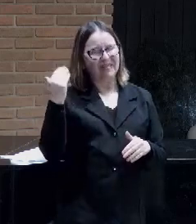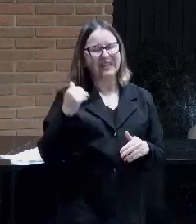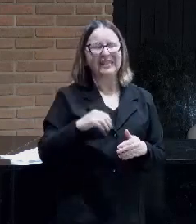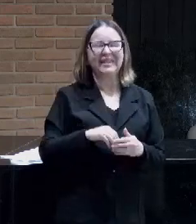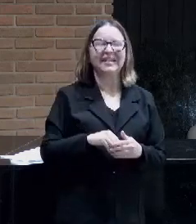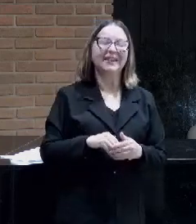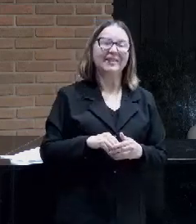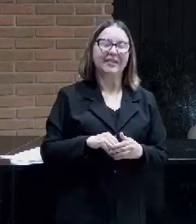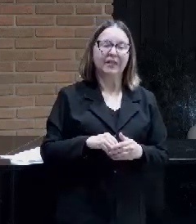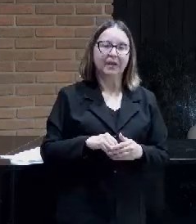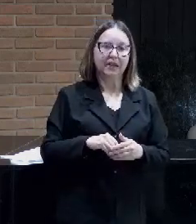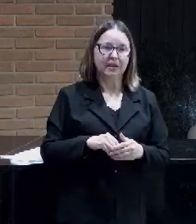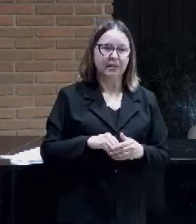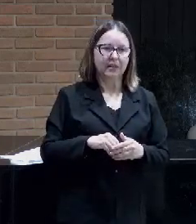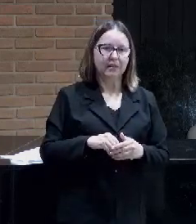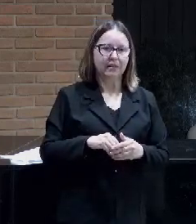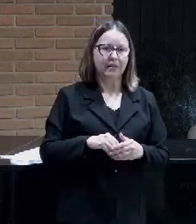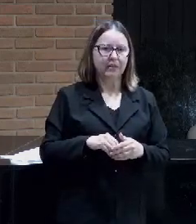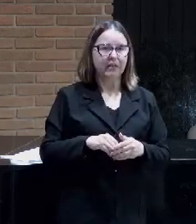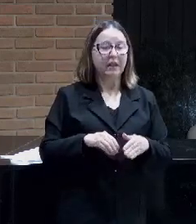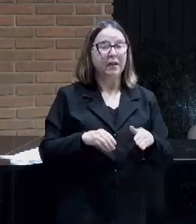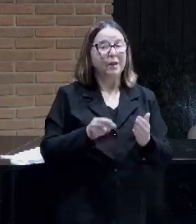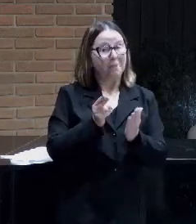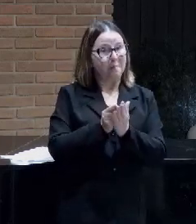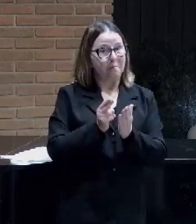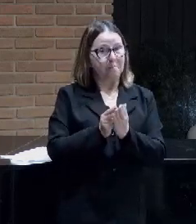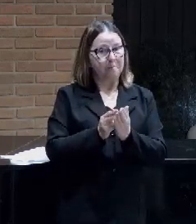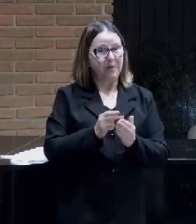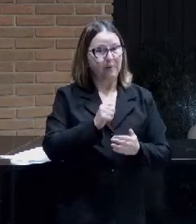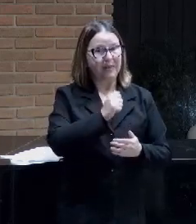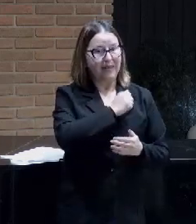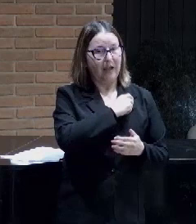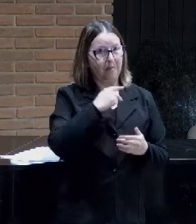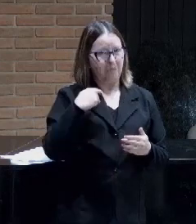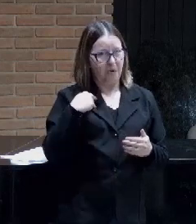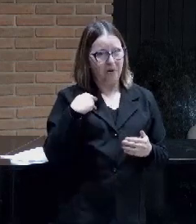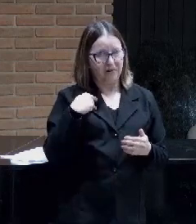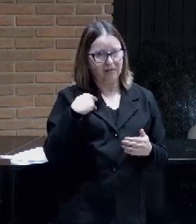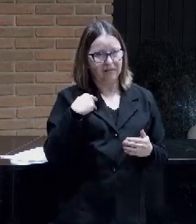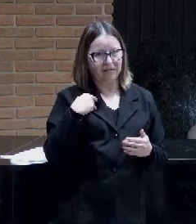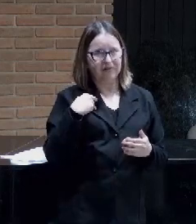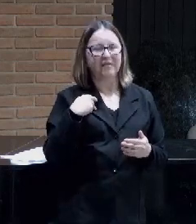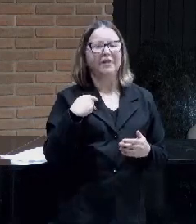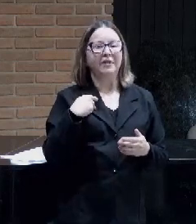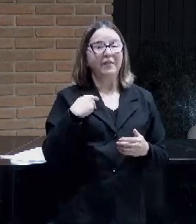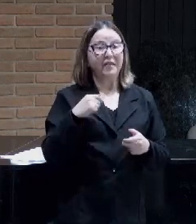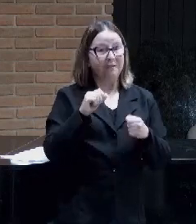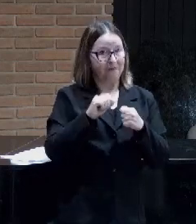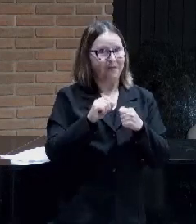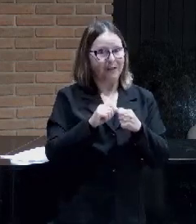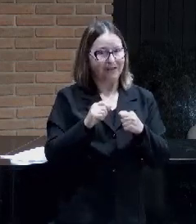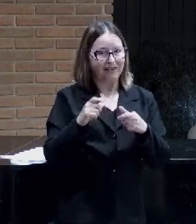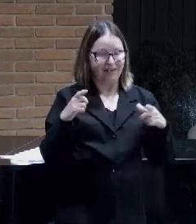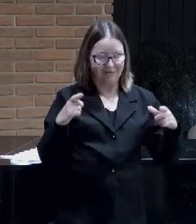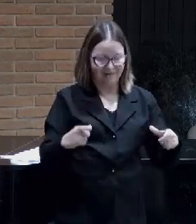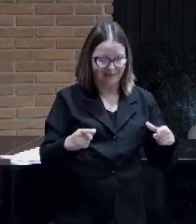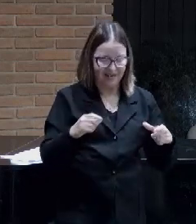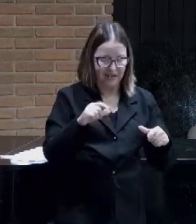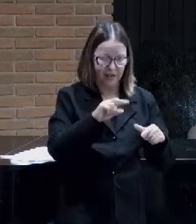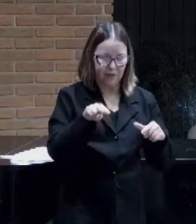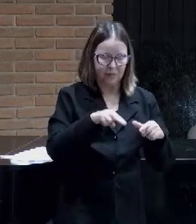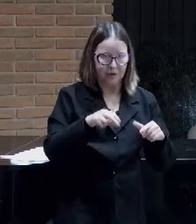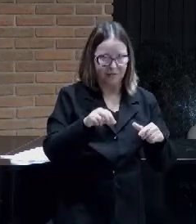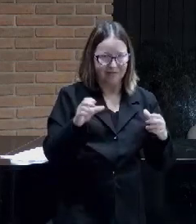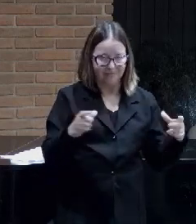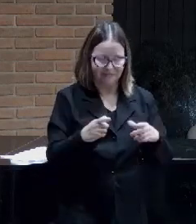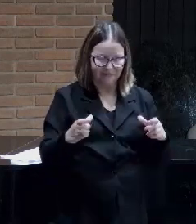coisa, e até os apóstolos fizeram isso para poder decidir qual novo apóstolo estaria no meio deles. E o texto fala no verso 8